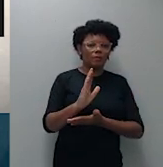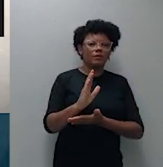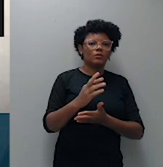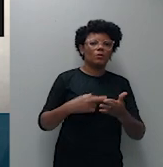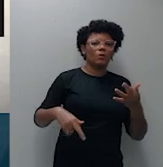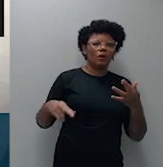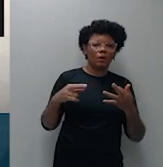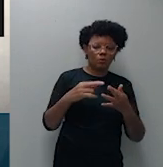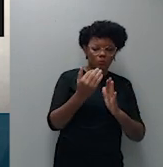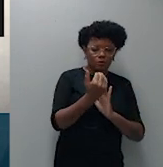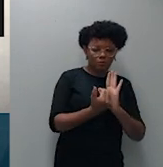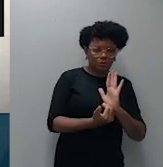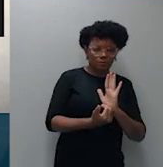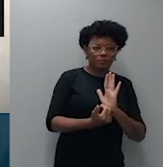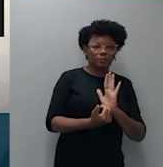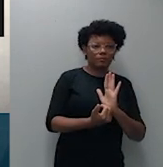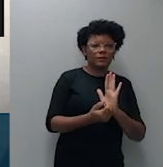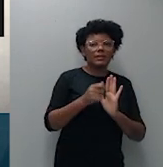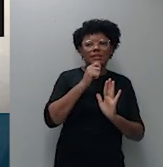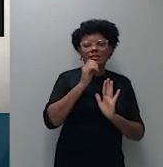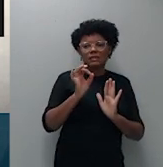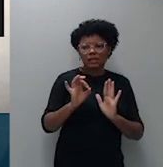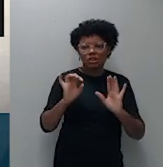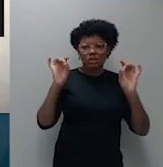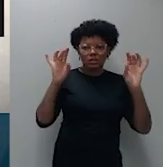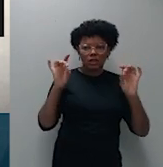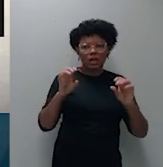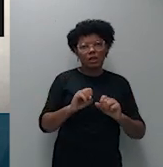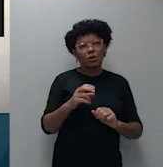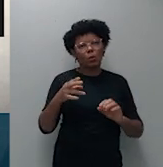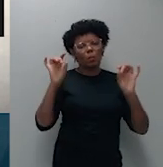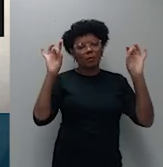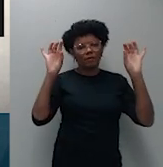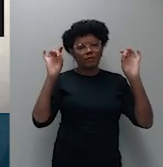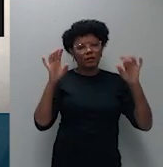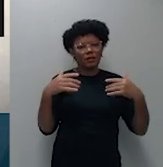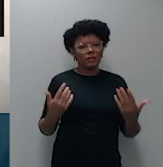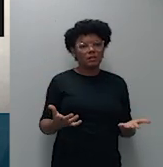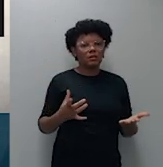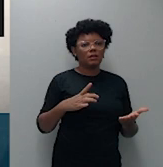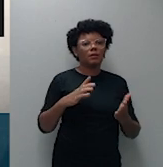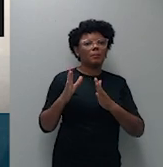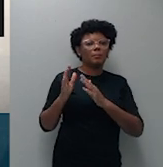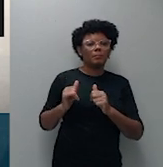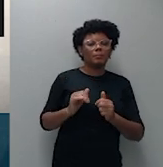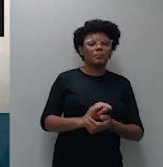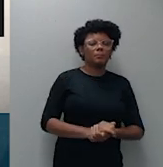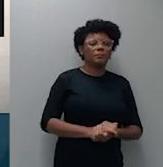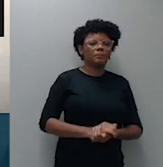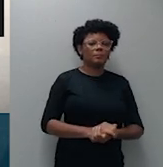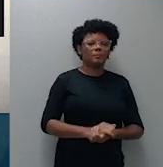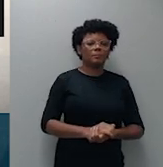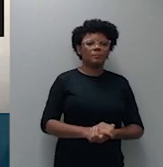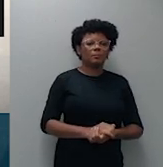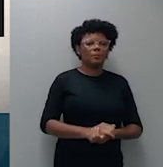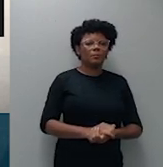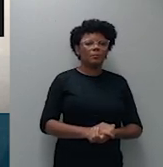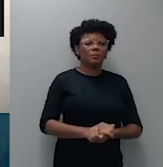aprovados os recursos em lista sem destaque sou preferências solicitados